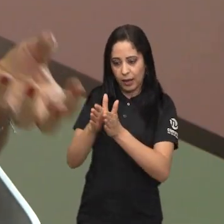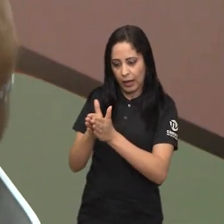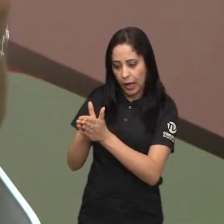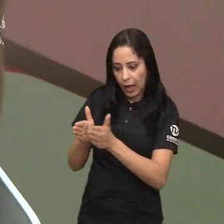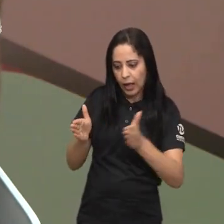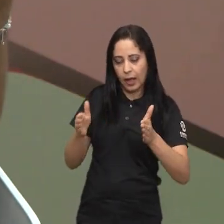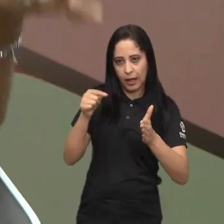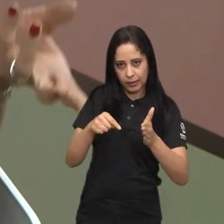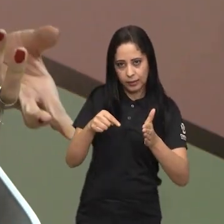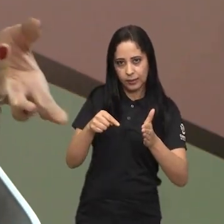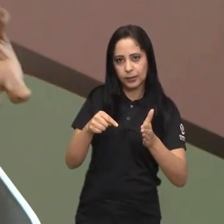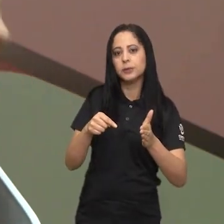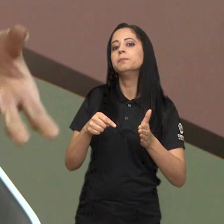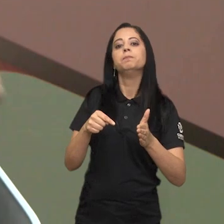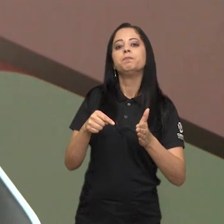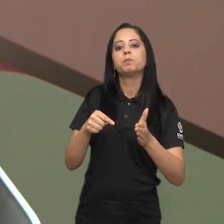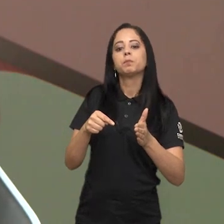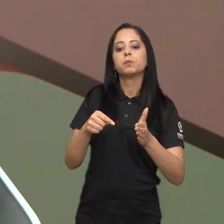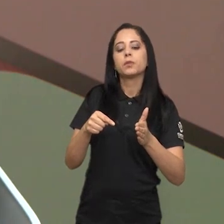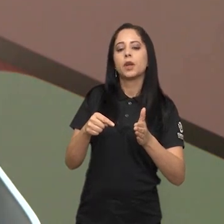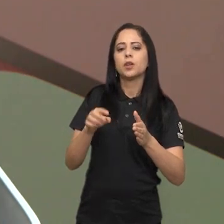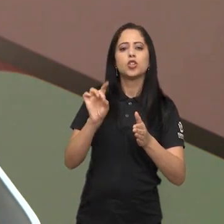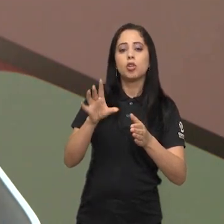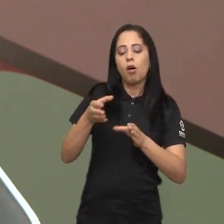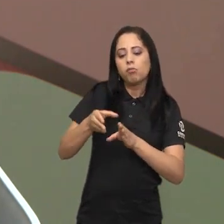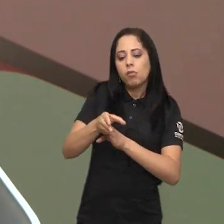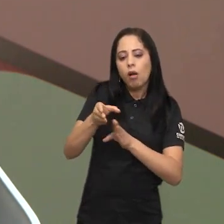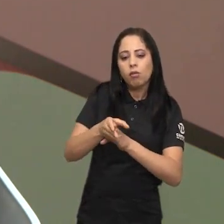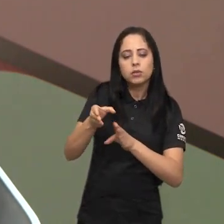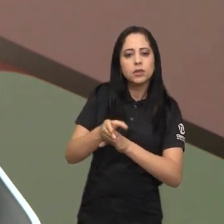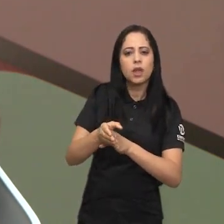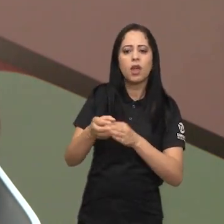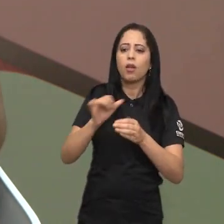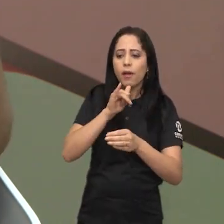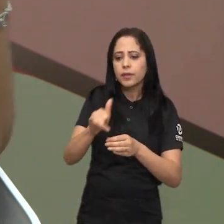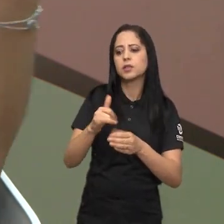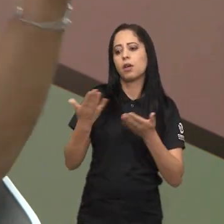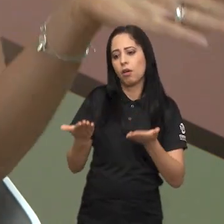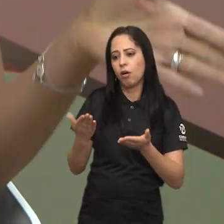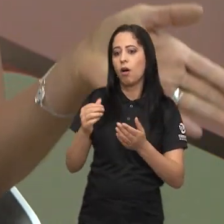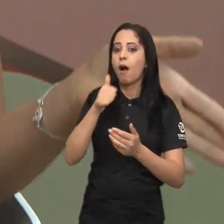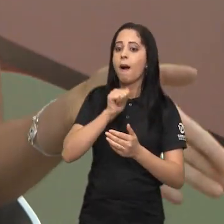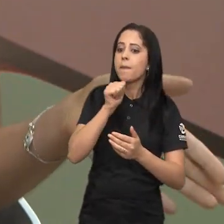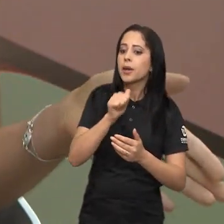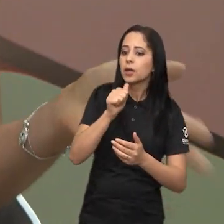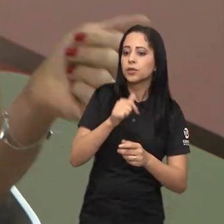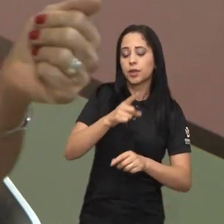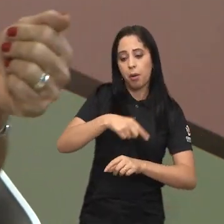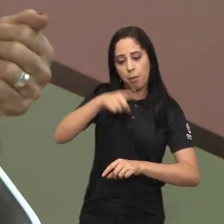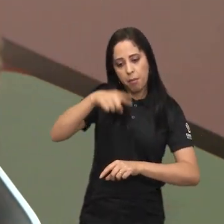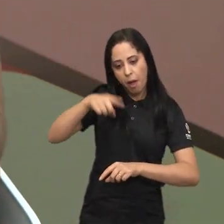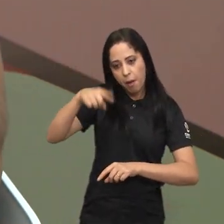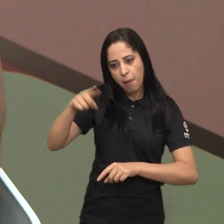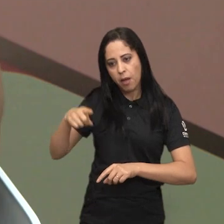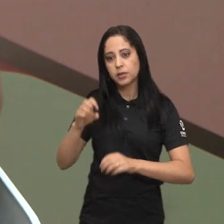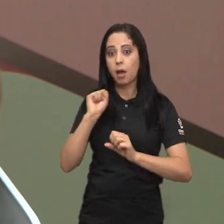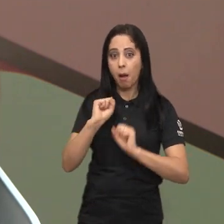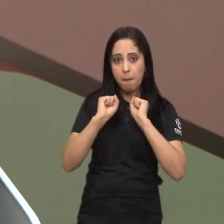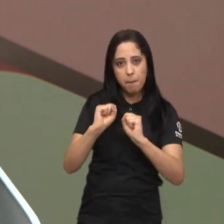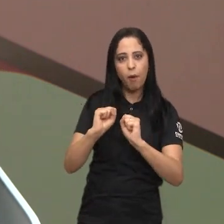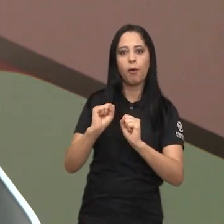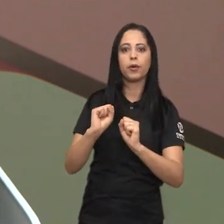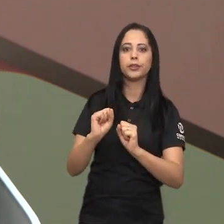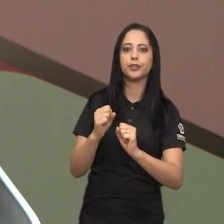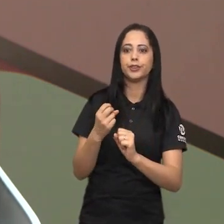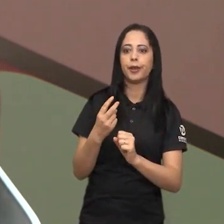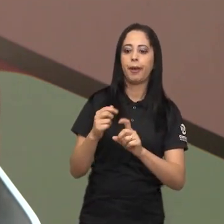orienta e avisa para ela que a menstruação vai ficar irregular, que pode passar 2, 3 meses sem menstruar, ou pode